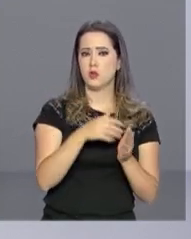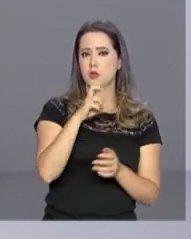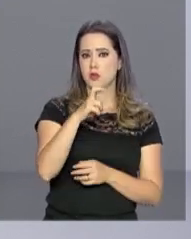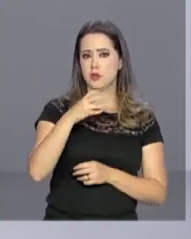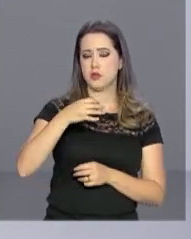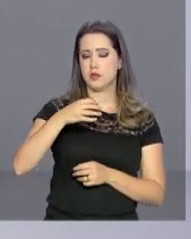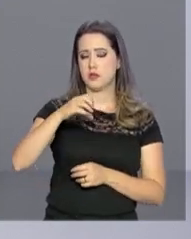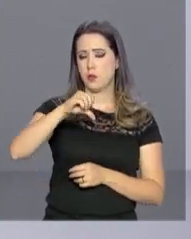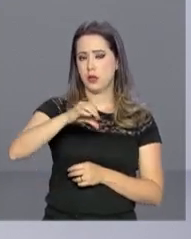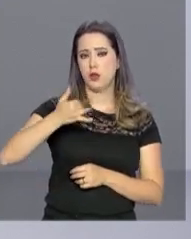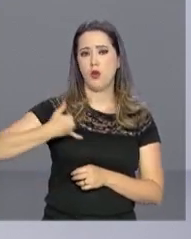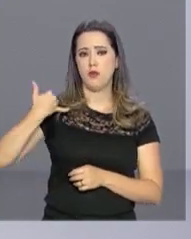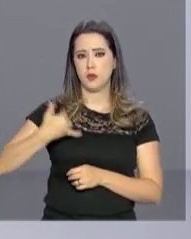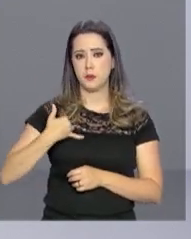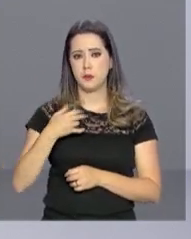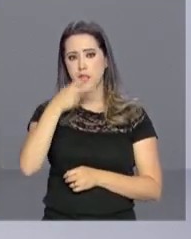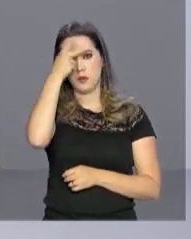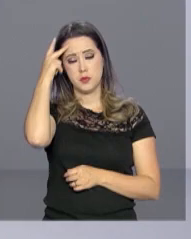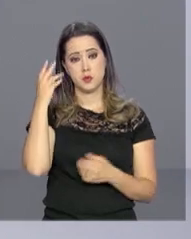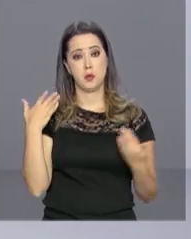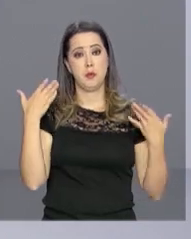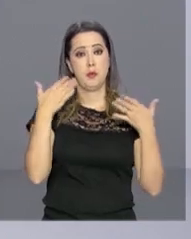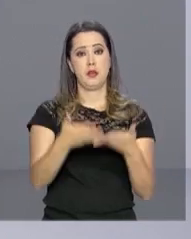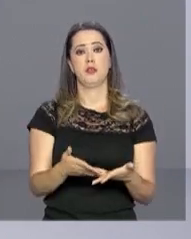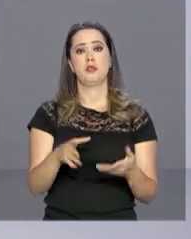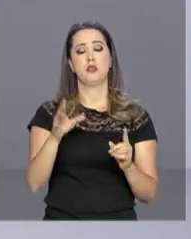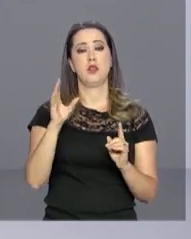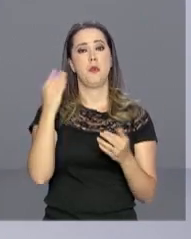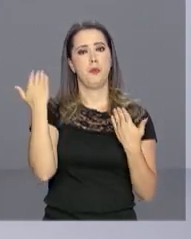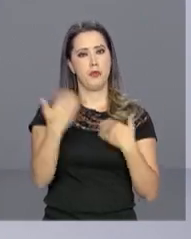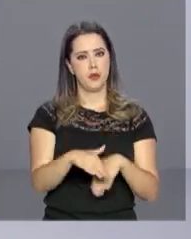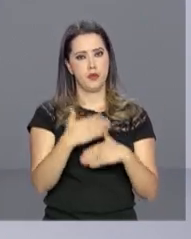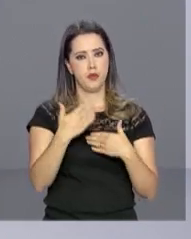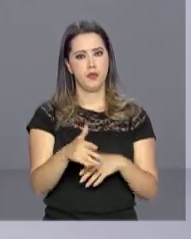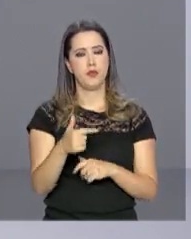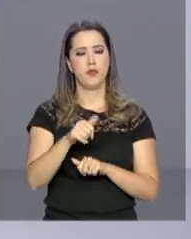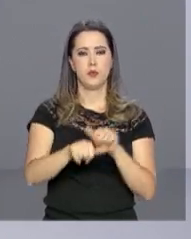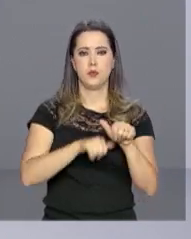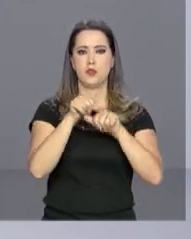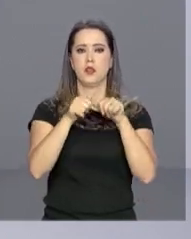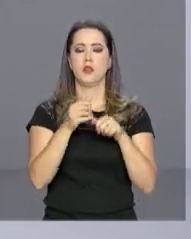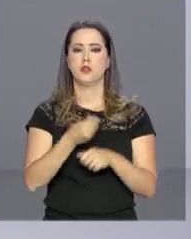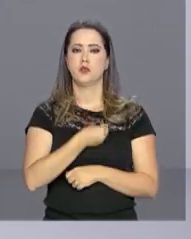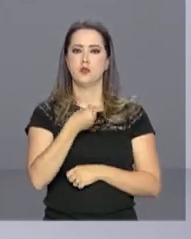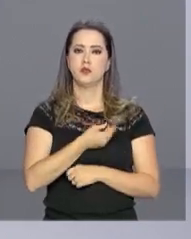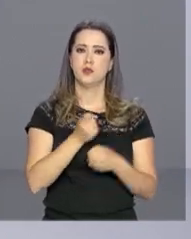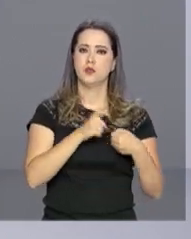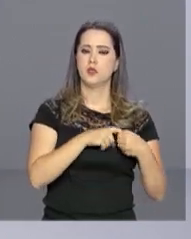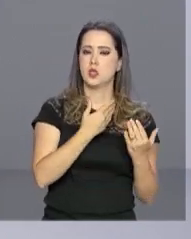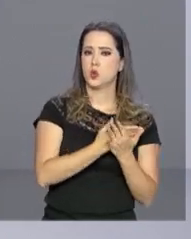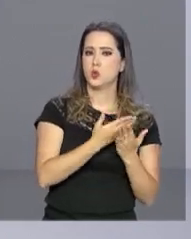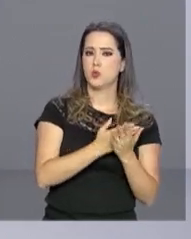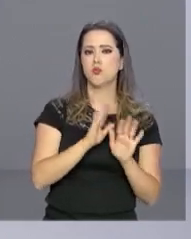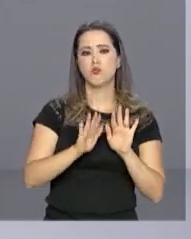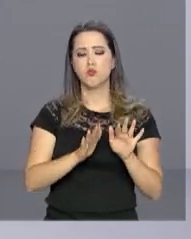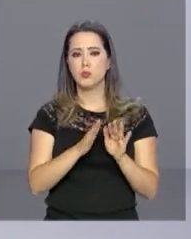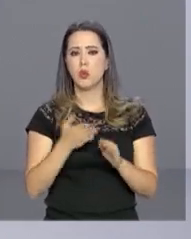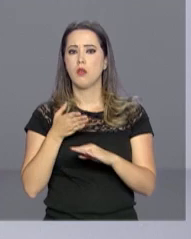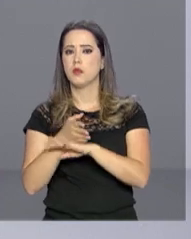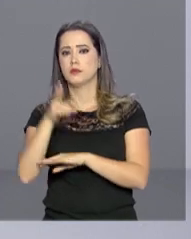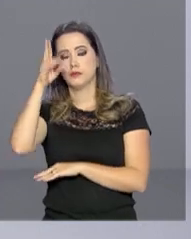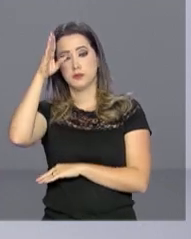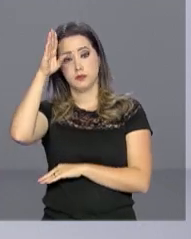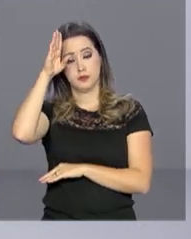e 59 anos. Para quem participa do exame, a prova é uma chance de recomeçar, retomar os estudos e, quem sabe, entrar